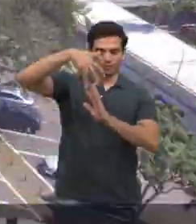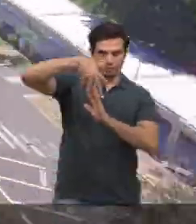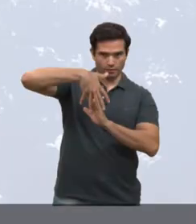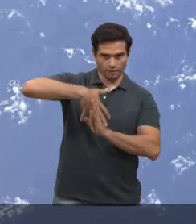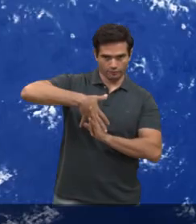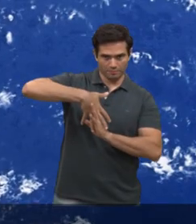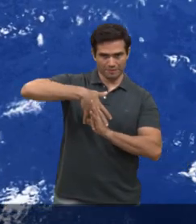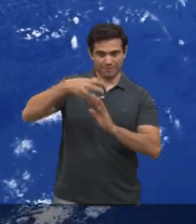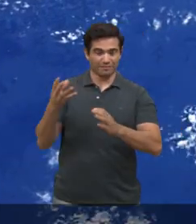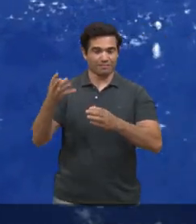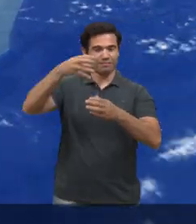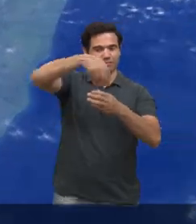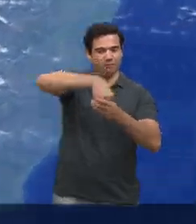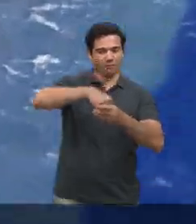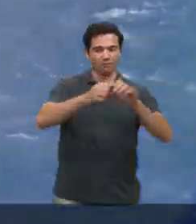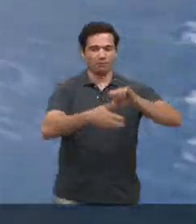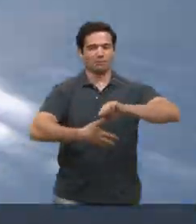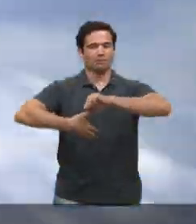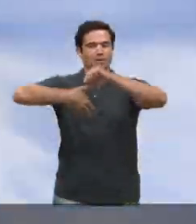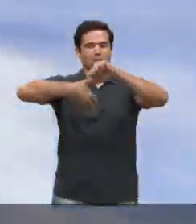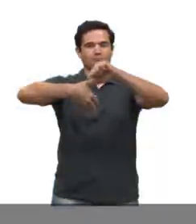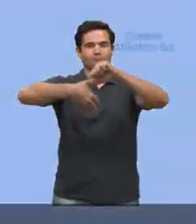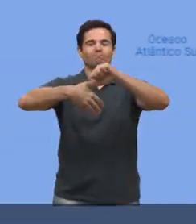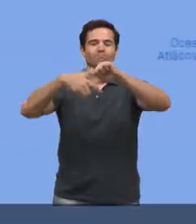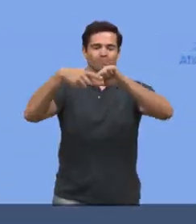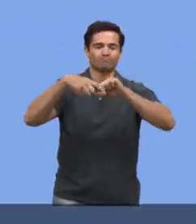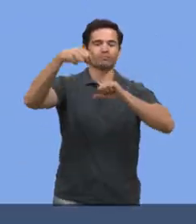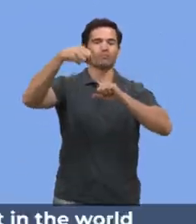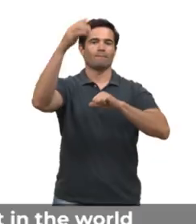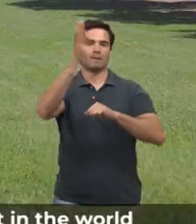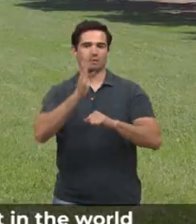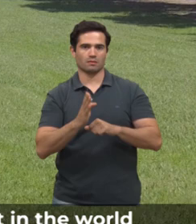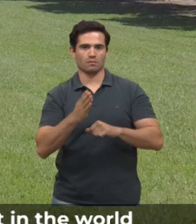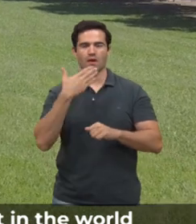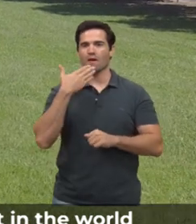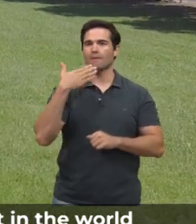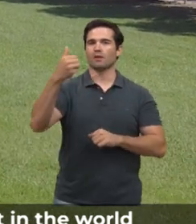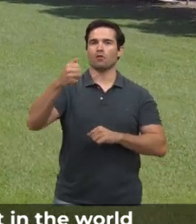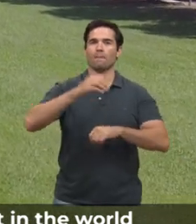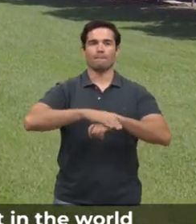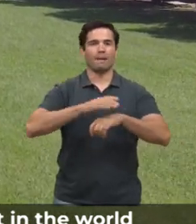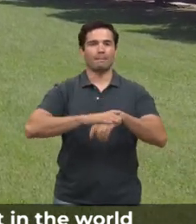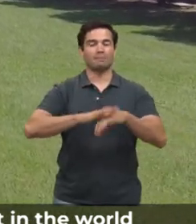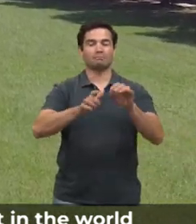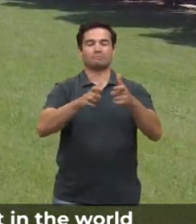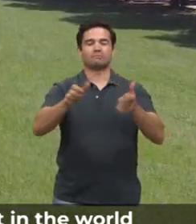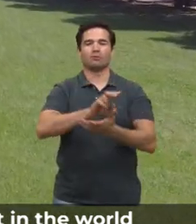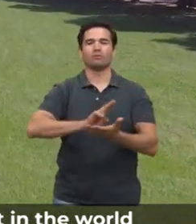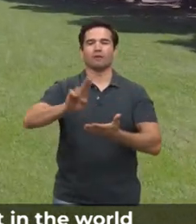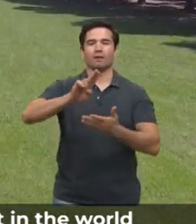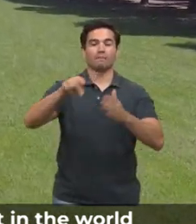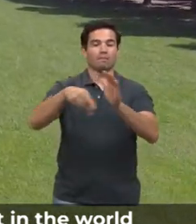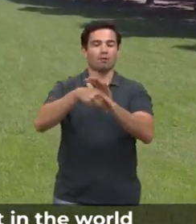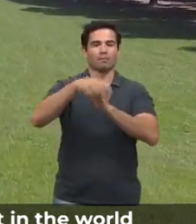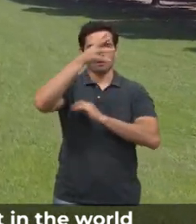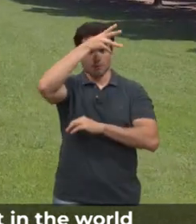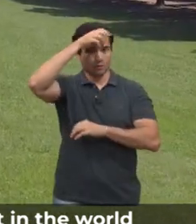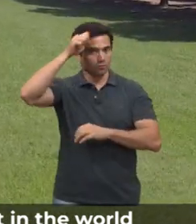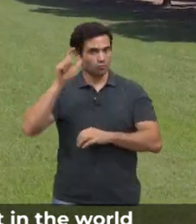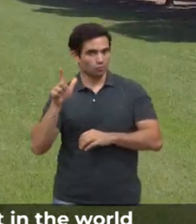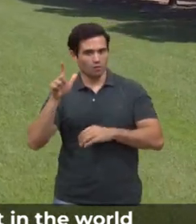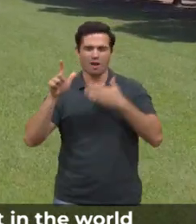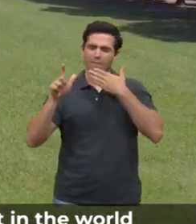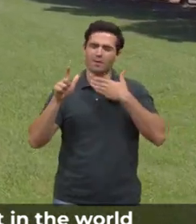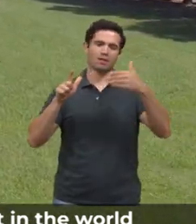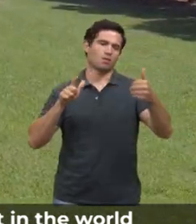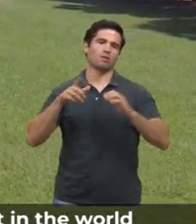O FMS, no coração da América do Sul e do Brasil. A melhor e maior universidade de Mato Grosso do Sul